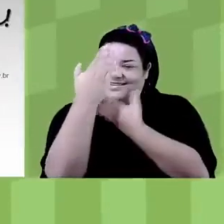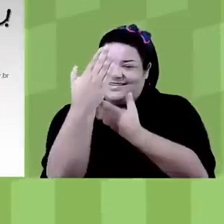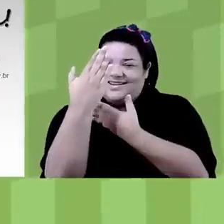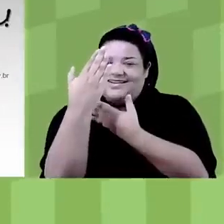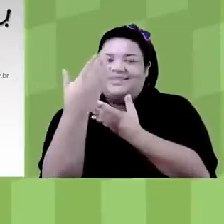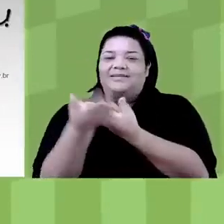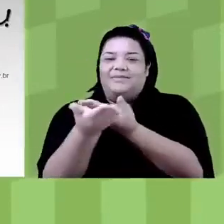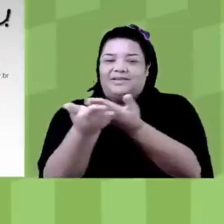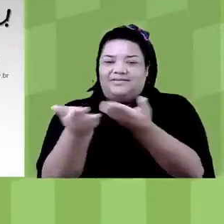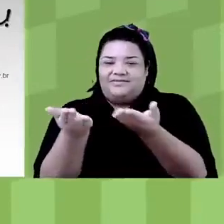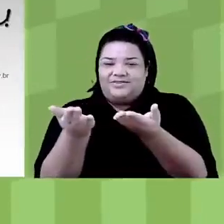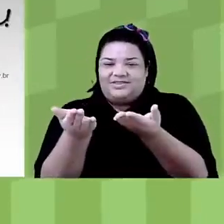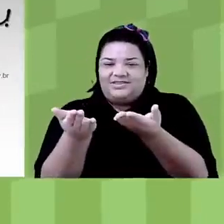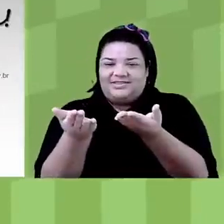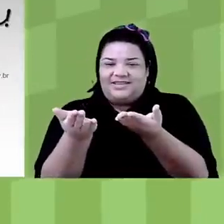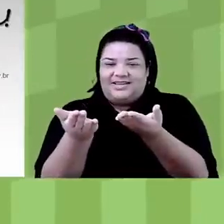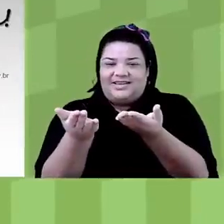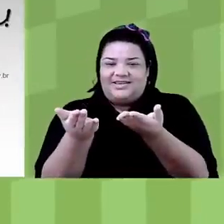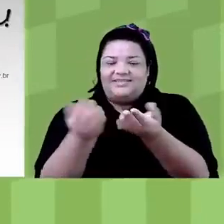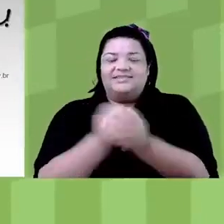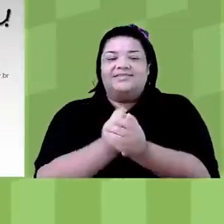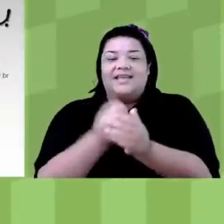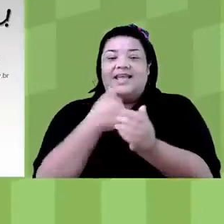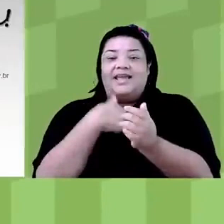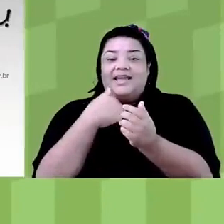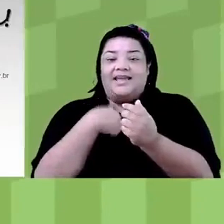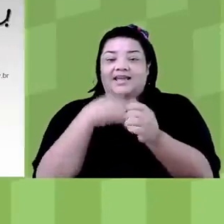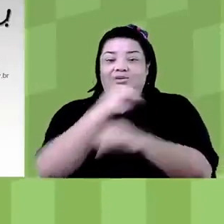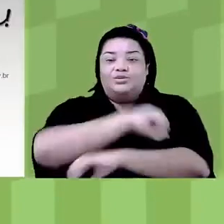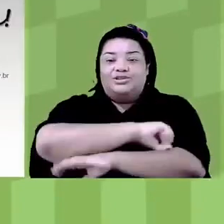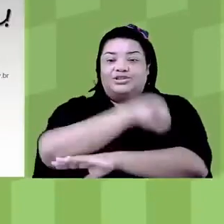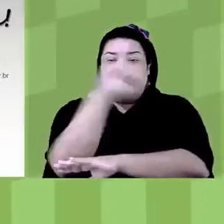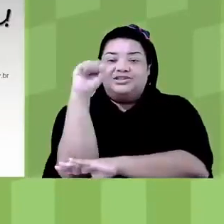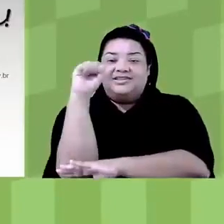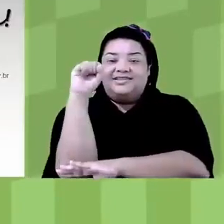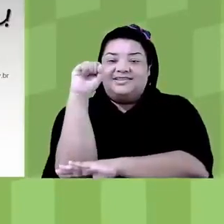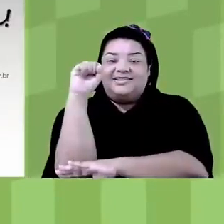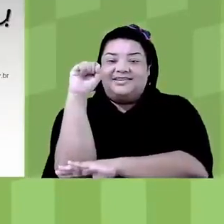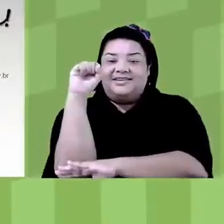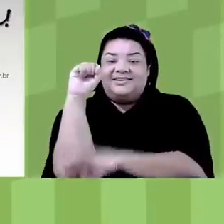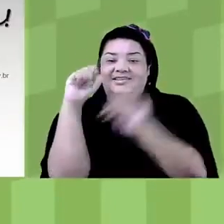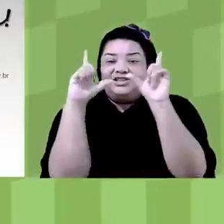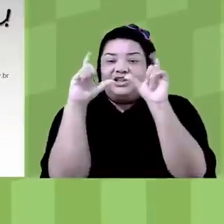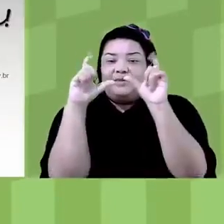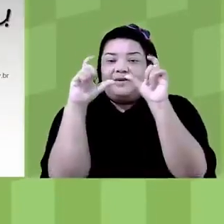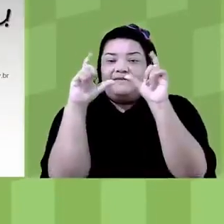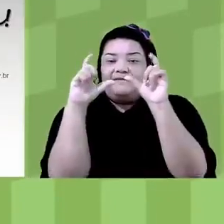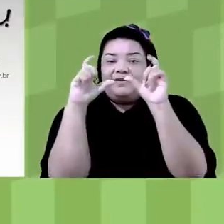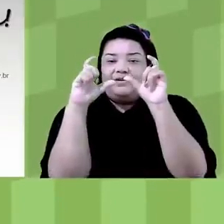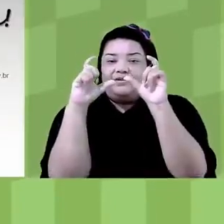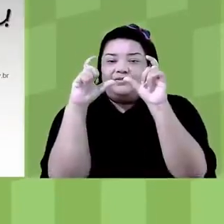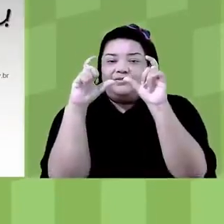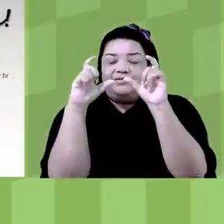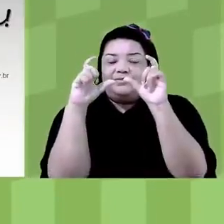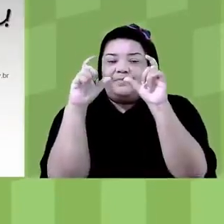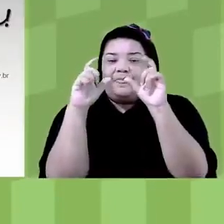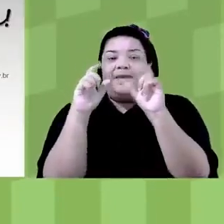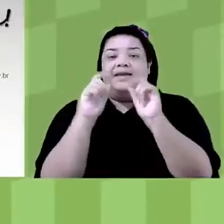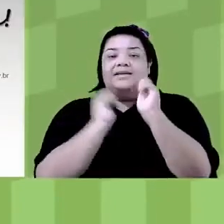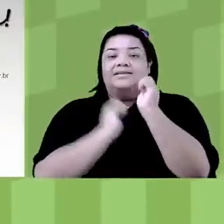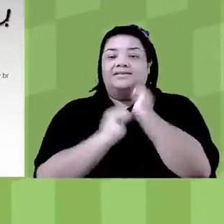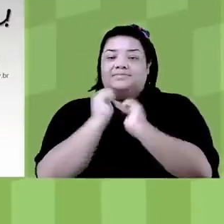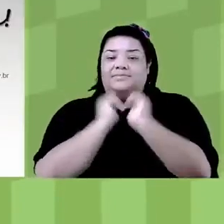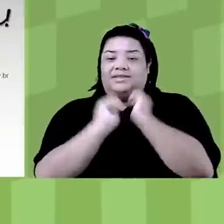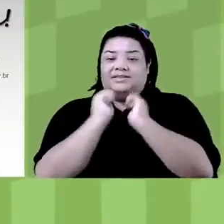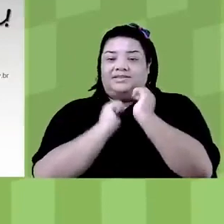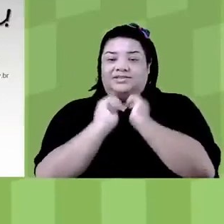tirei da janela da Secretaria do Verde e do Meio Ambiente, com a expectativa de que a gente também encontre